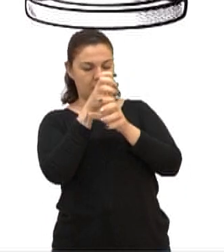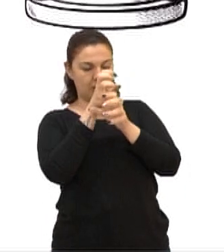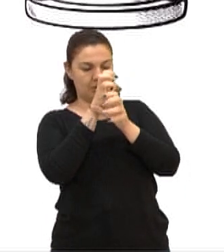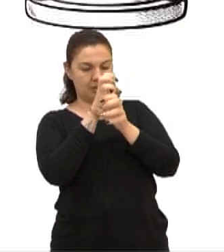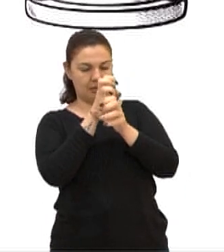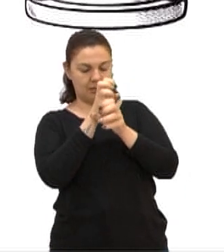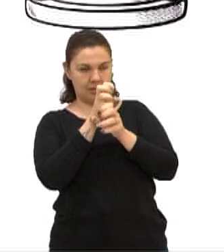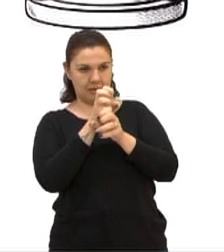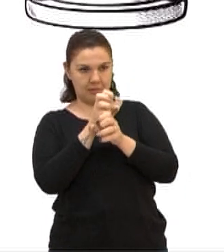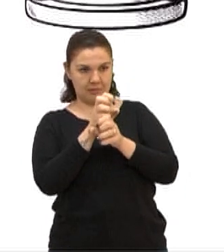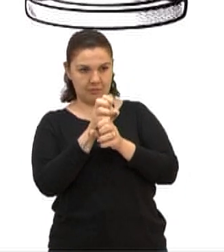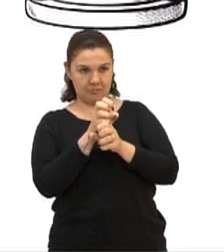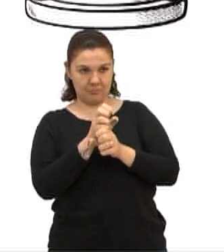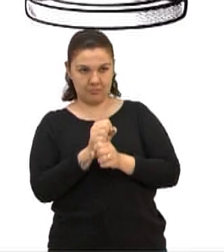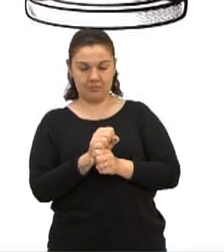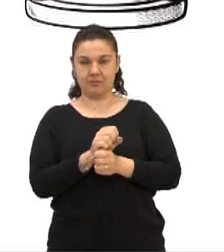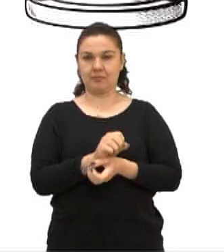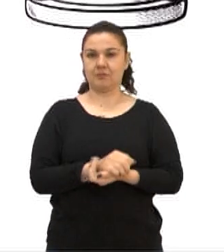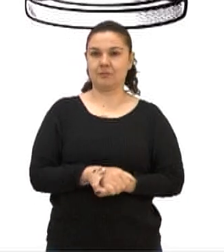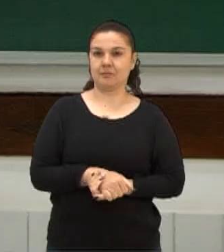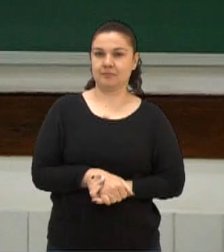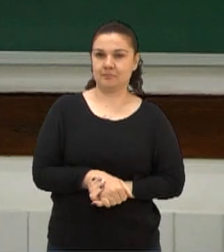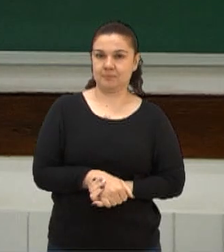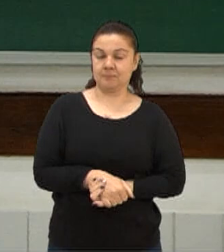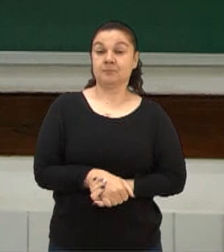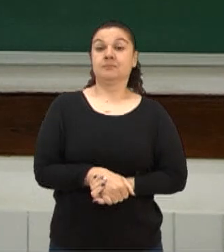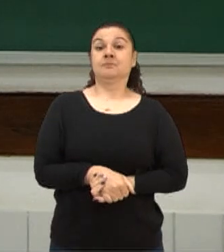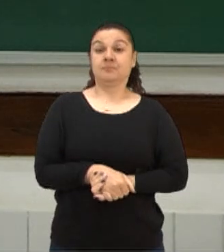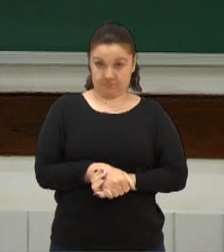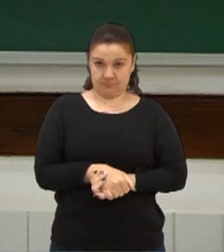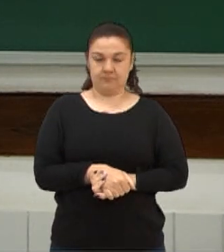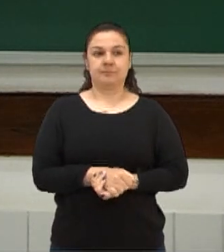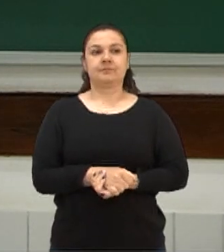têmpora assedia. E começa assim.